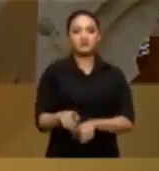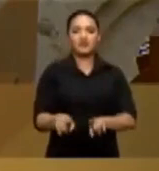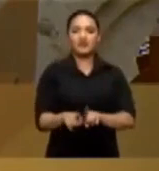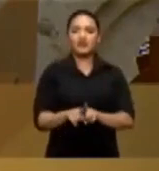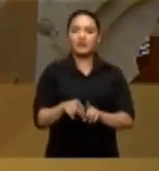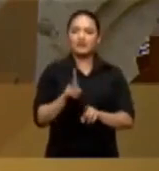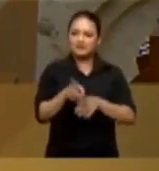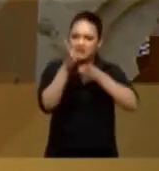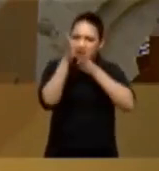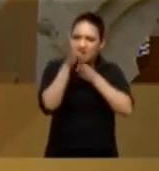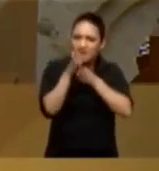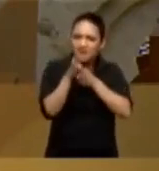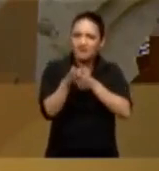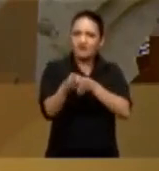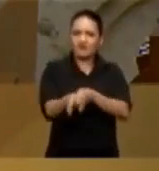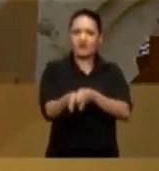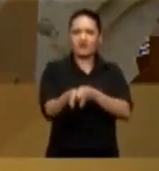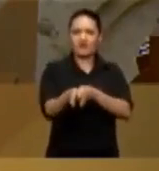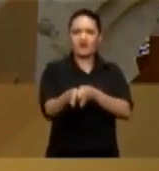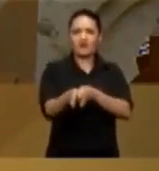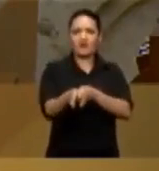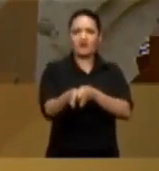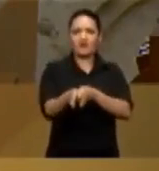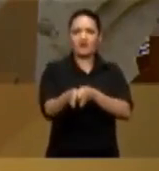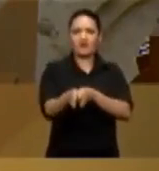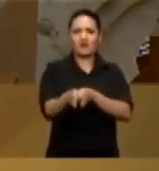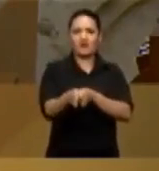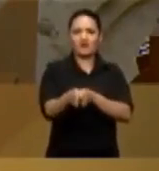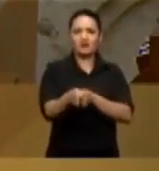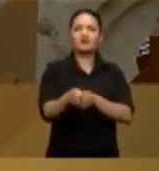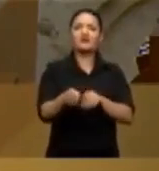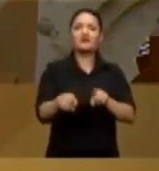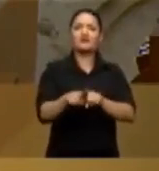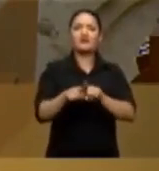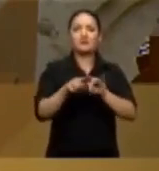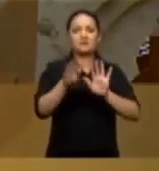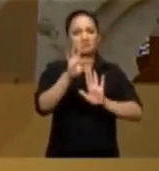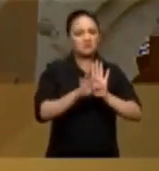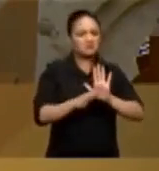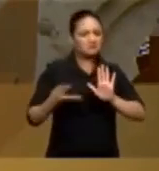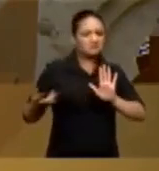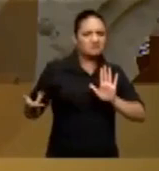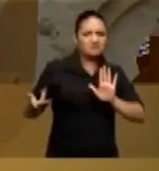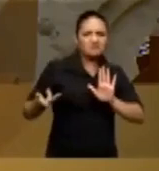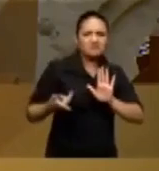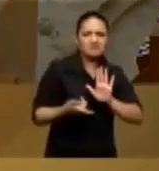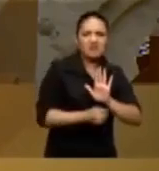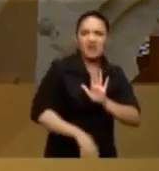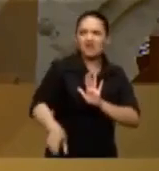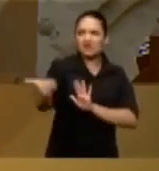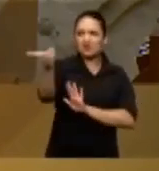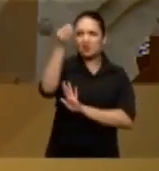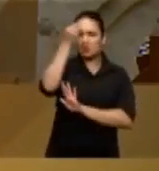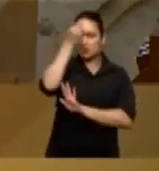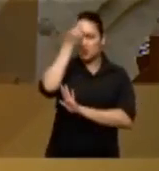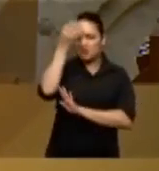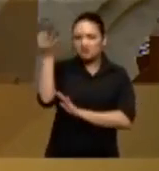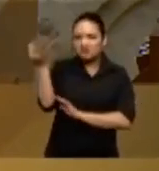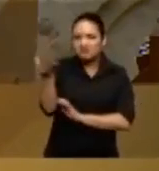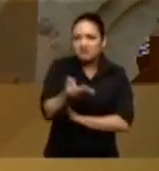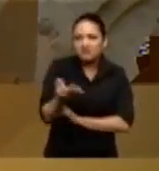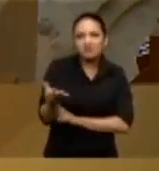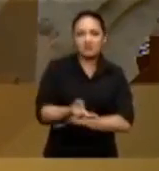para com todos, pelo brilho das peças lapidadas e esmeradas com o dom de grandes